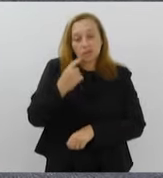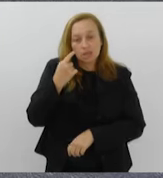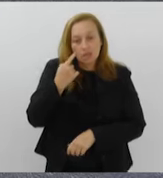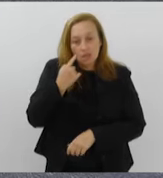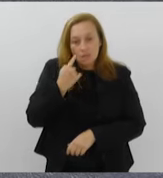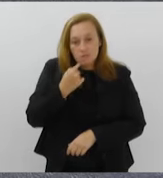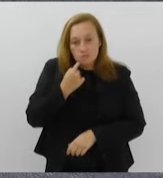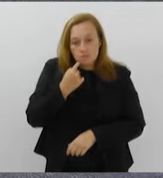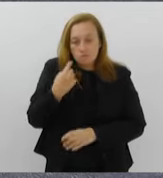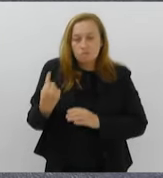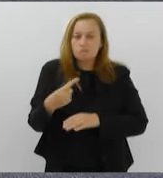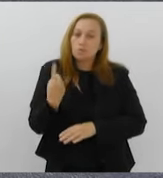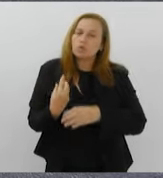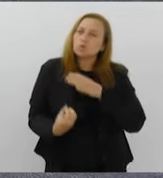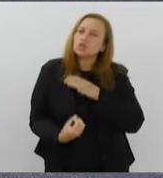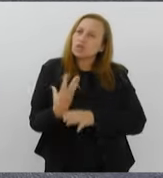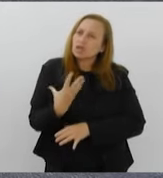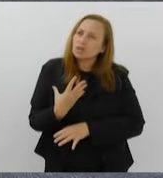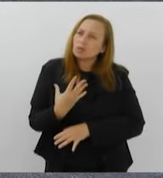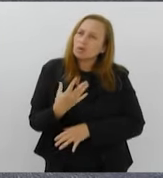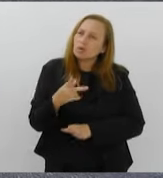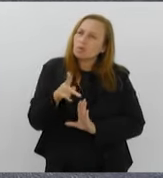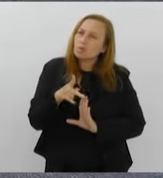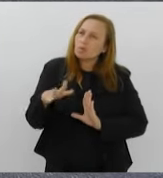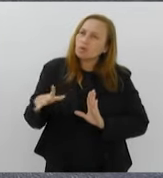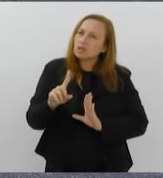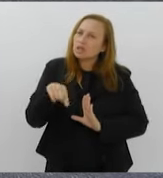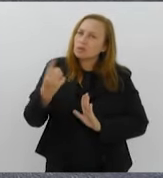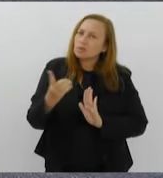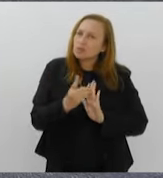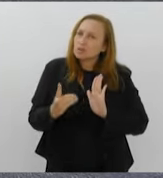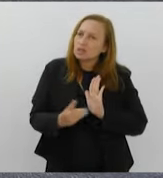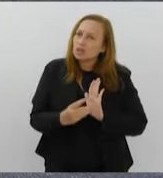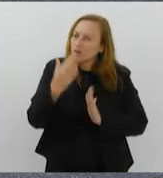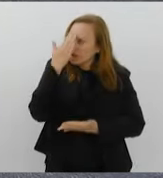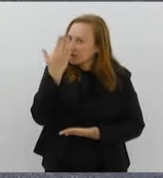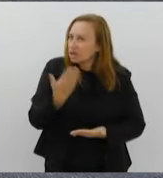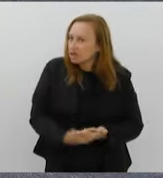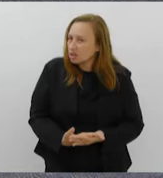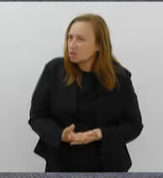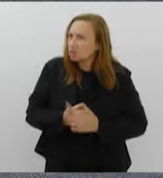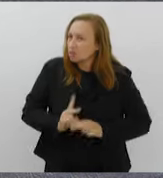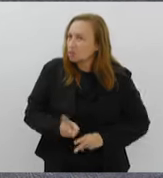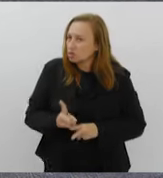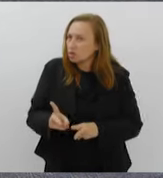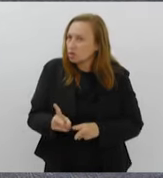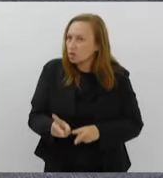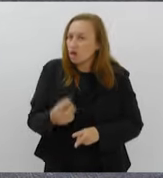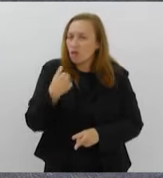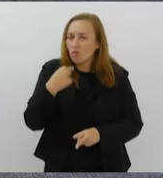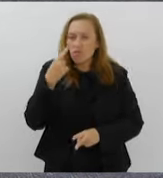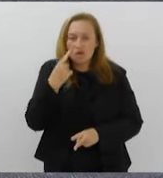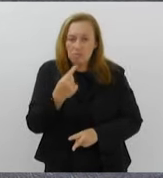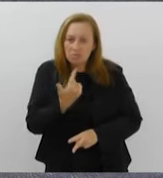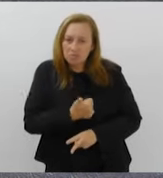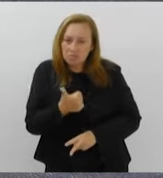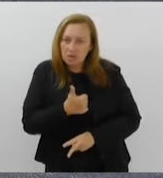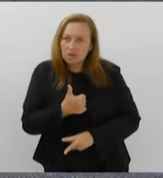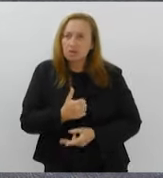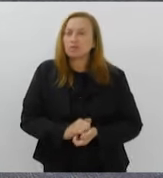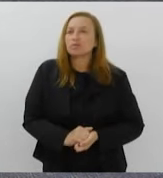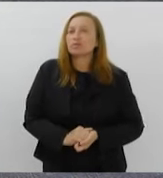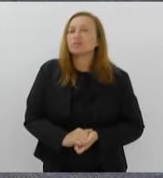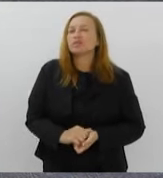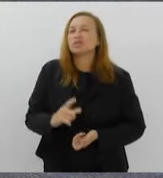criamos uma portaria, depois um decreto, que eu creio que ainda está em vigor, eu vou verificar, mas que